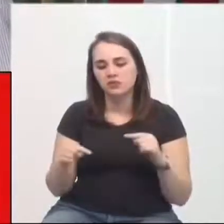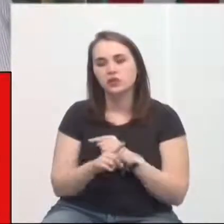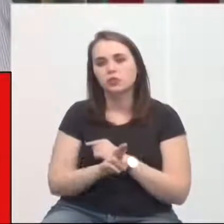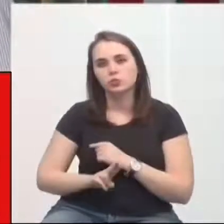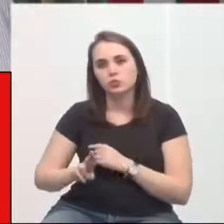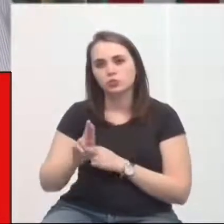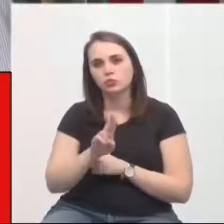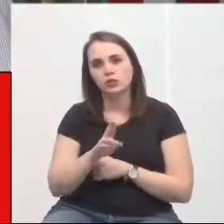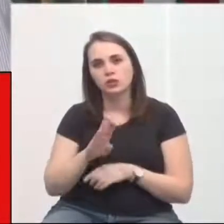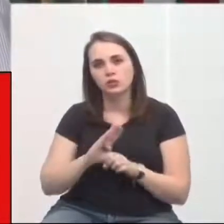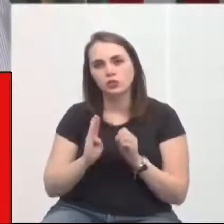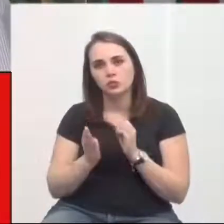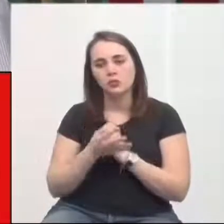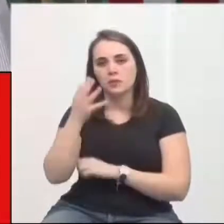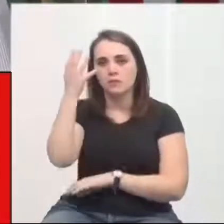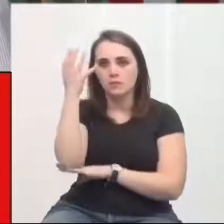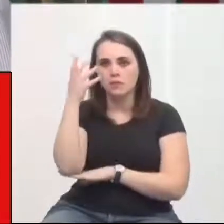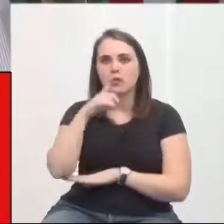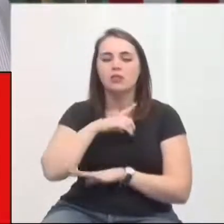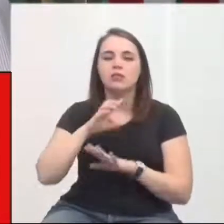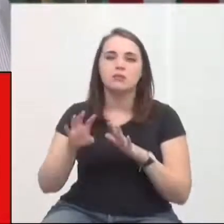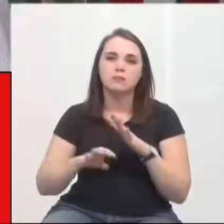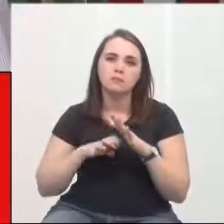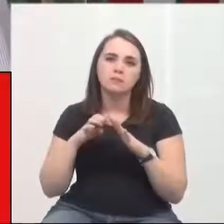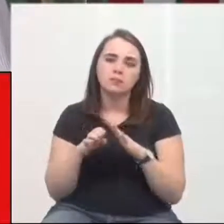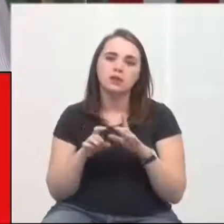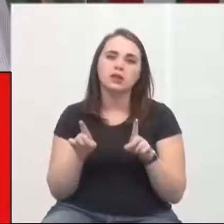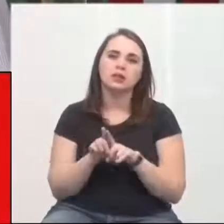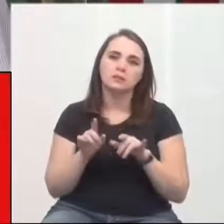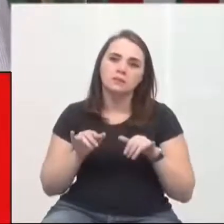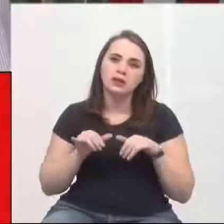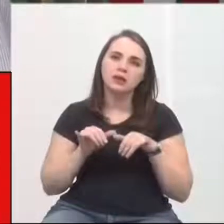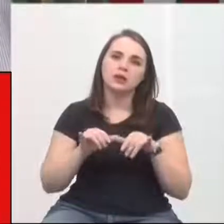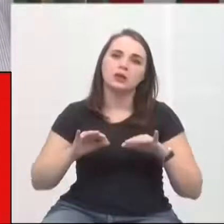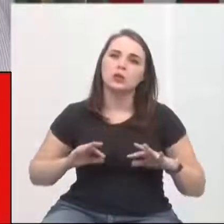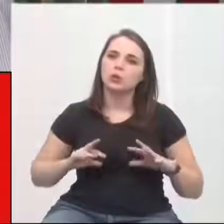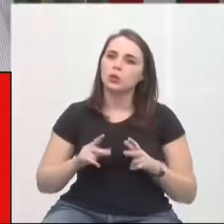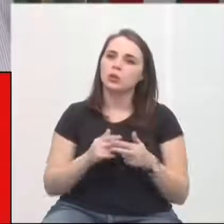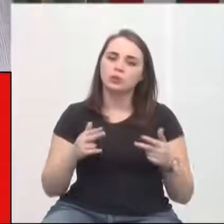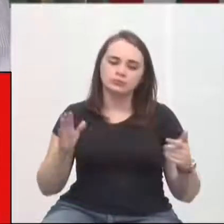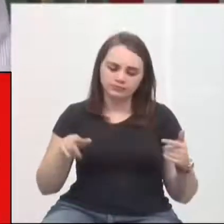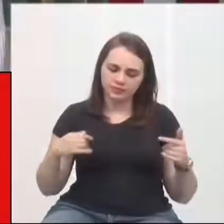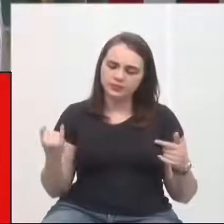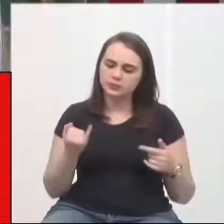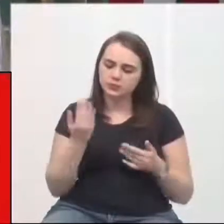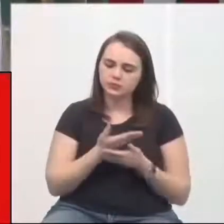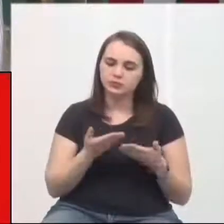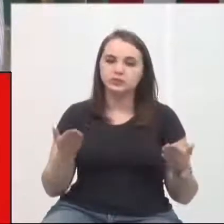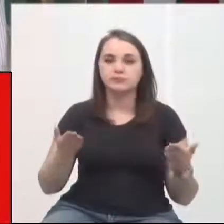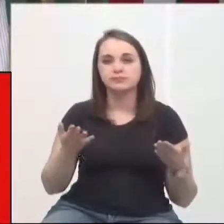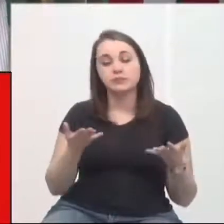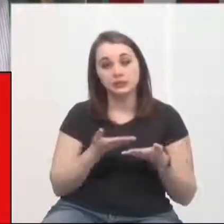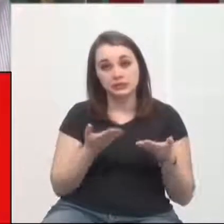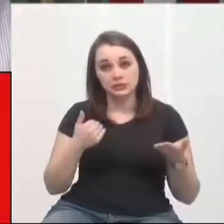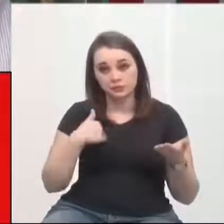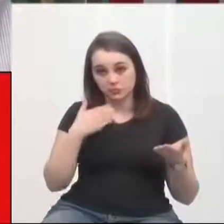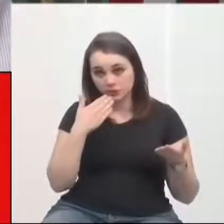Grande Próspera. Tem empresas, tem mercado, tem tudo ali e seria importante. Então seria